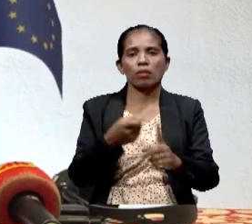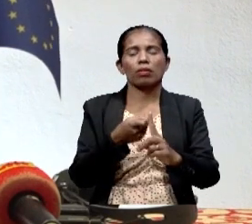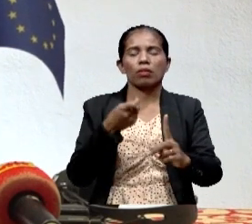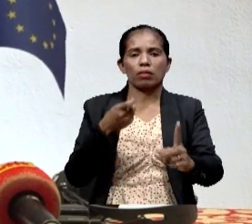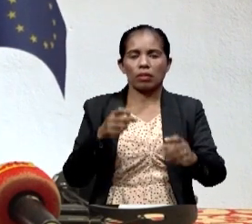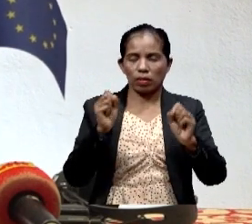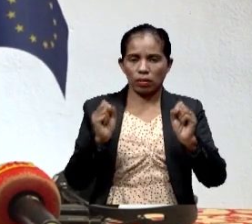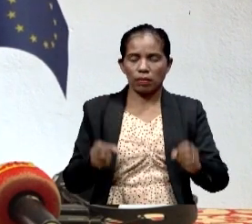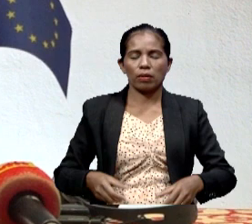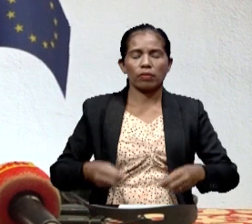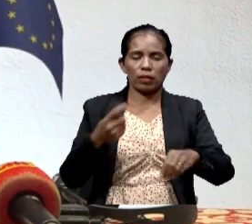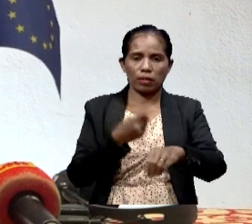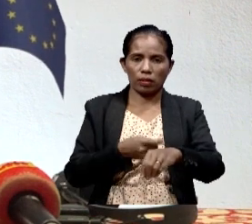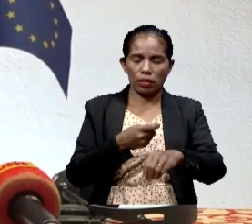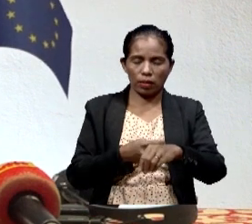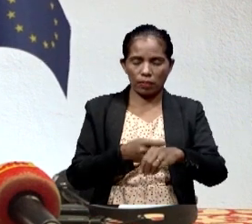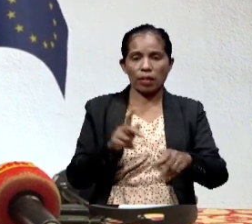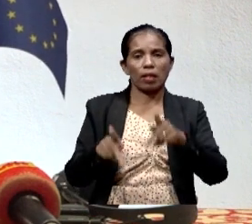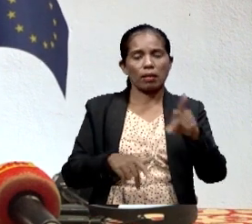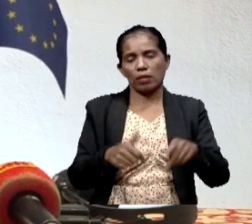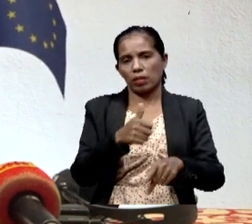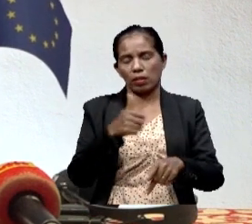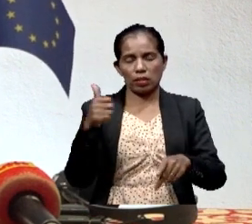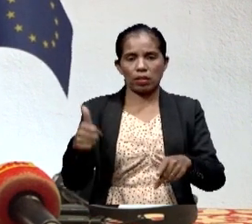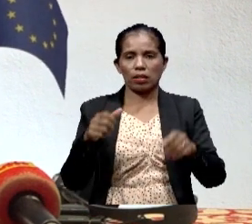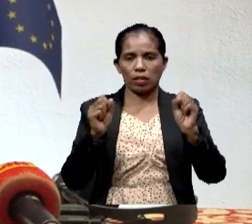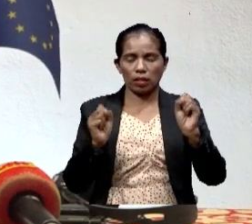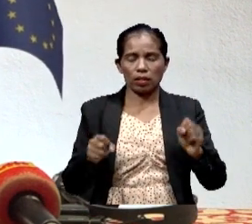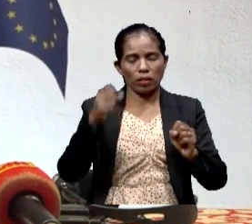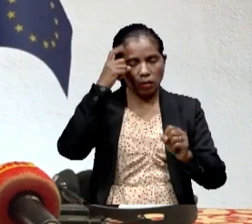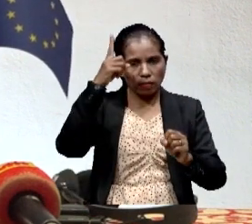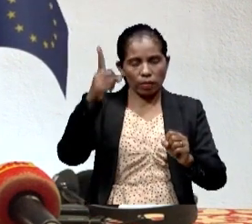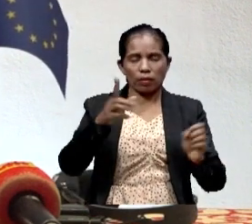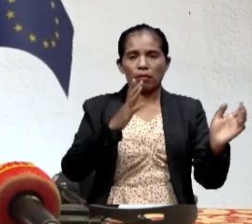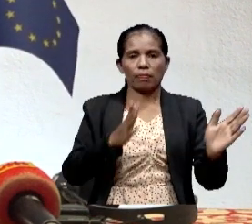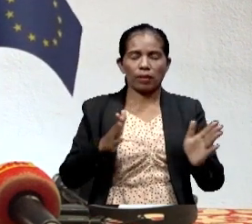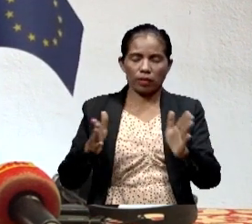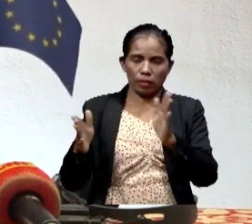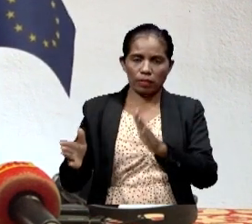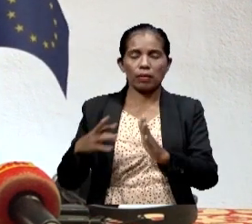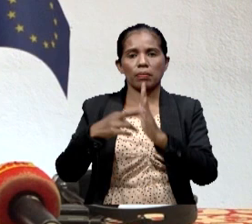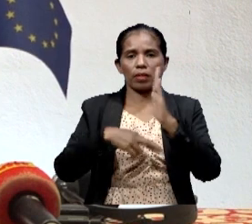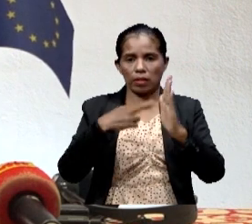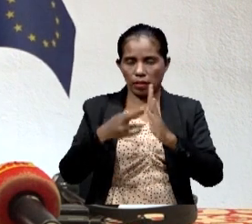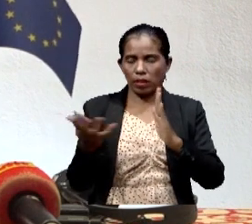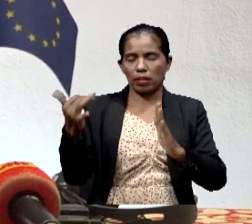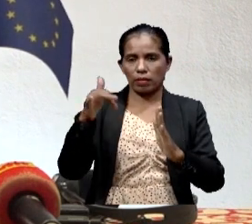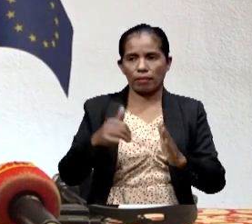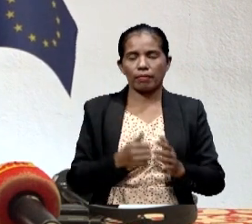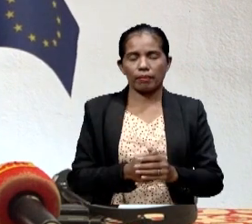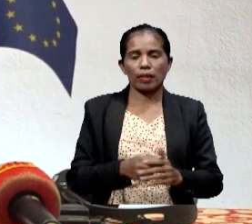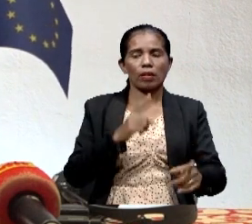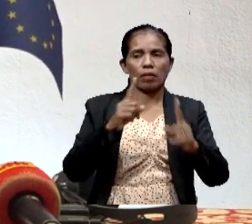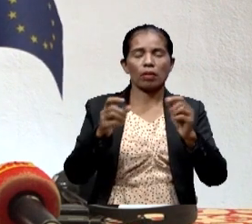de belo for tempo para parte interessada CIRA, ho de compreende no prepara ba regra CIRA. Consulta ba bem